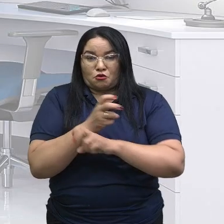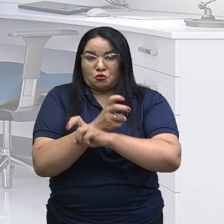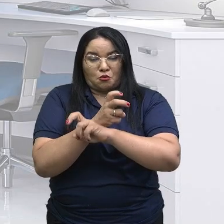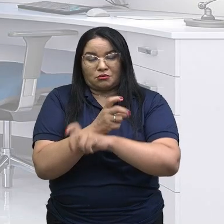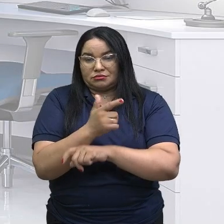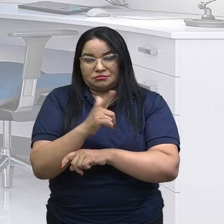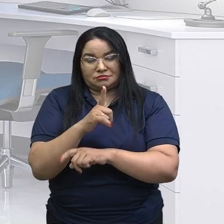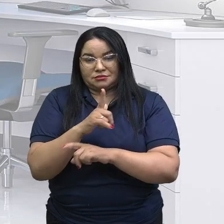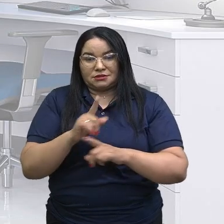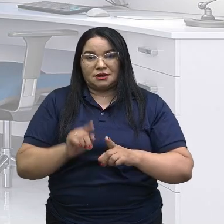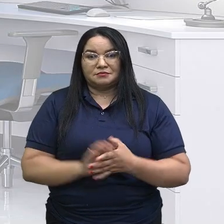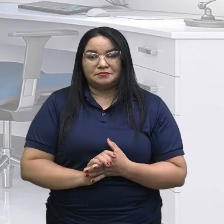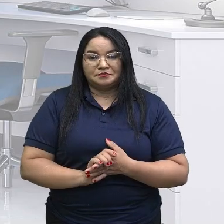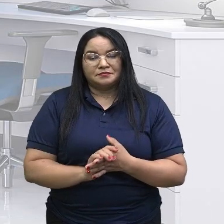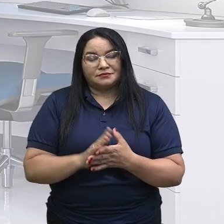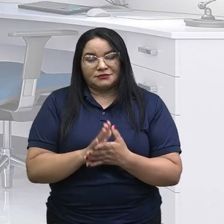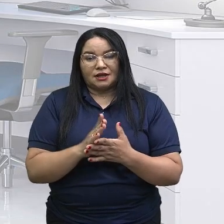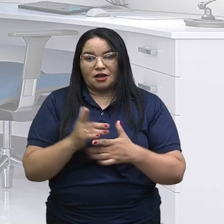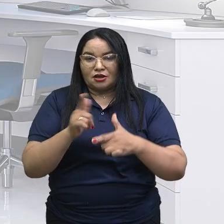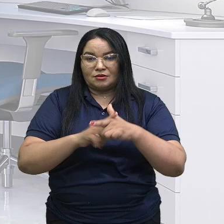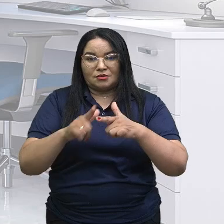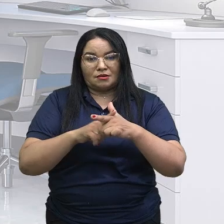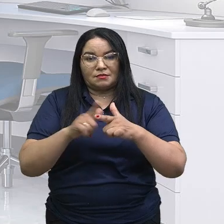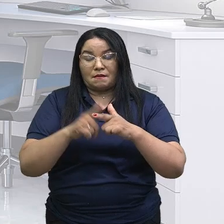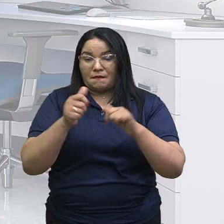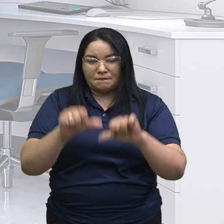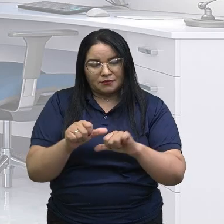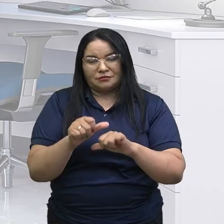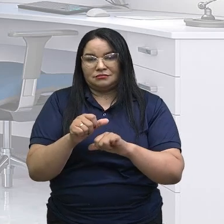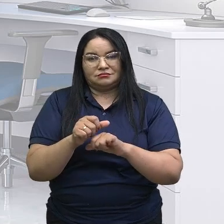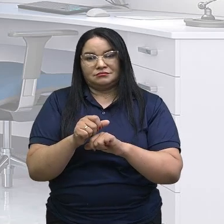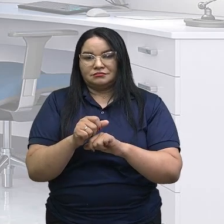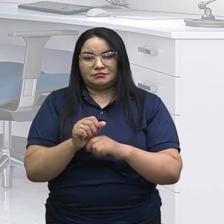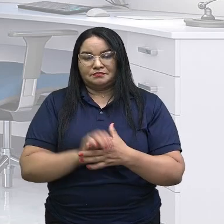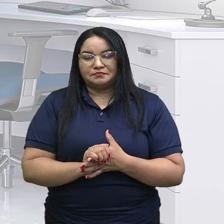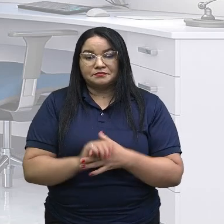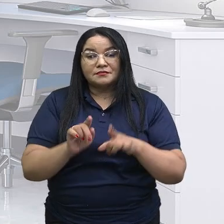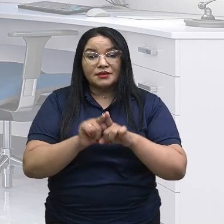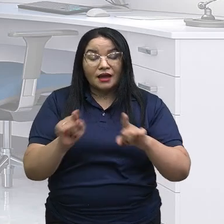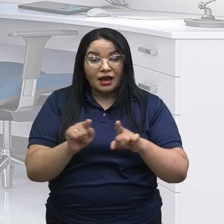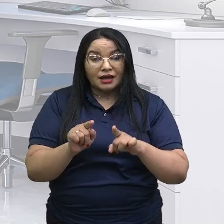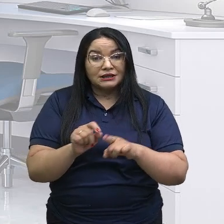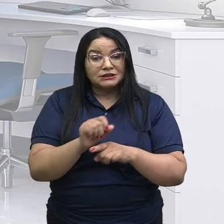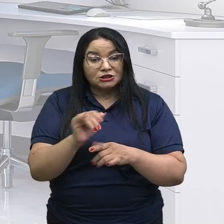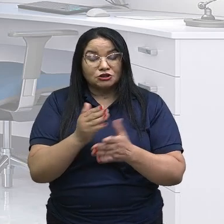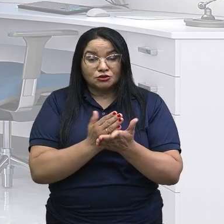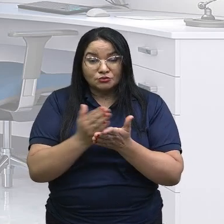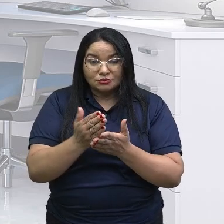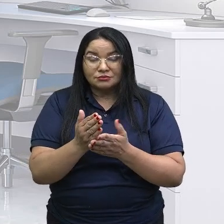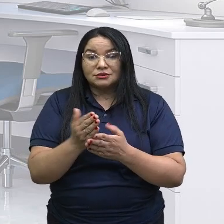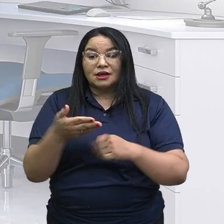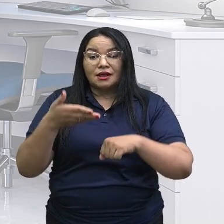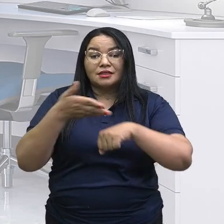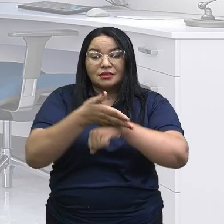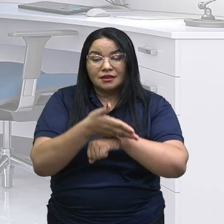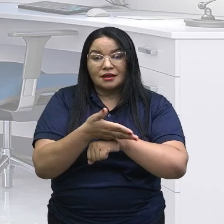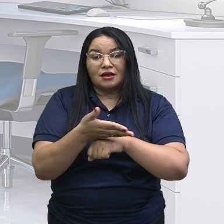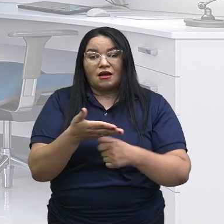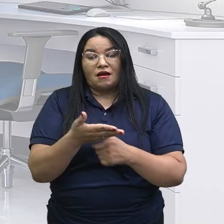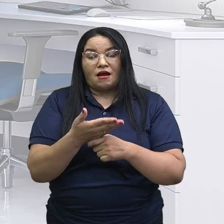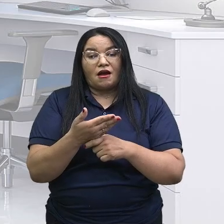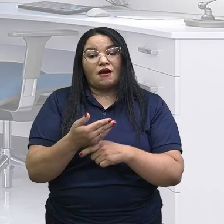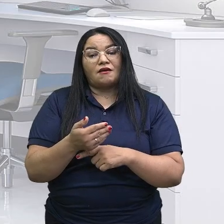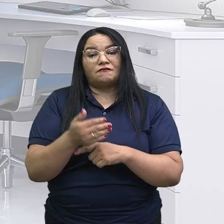tá? Não aconteceu nenhuma situação grave. Mas note, quando você entra na faculdade, seja ela qual for,